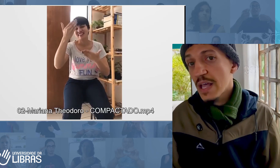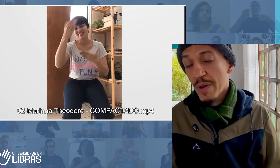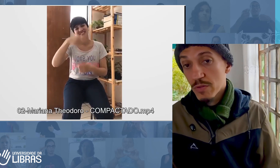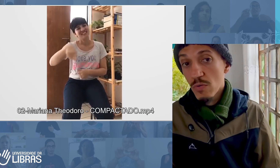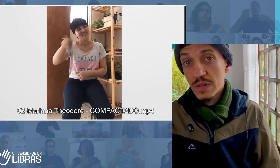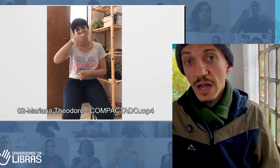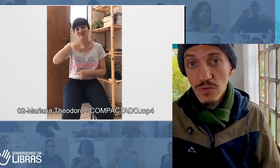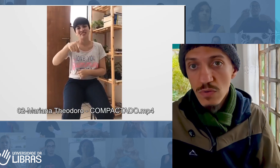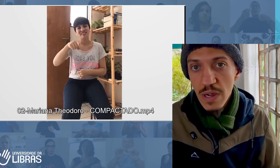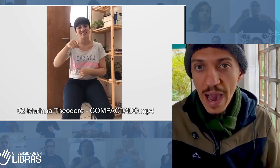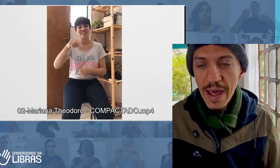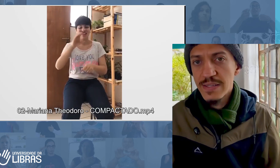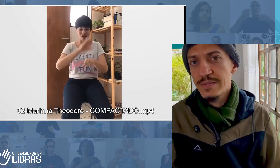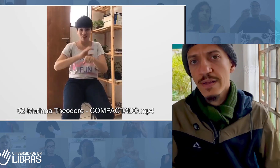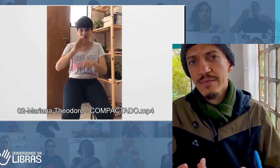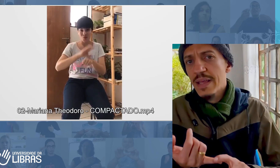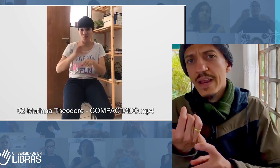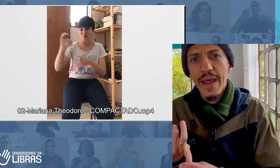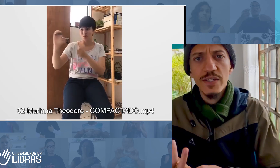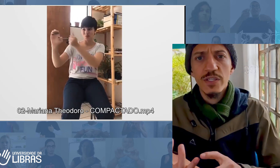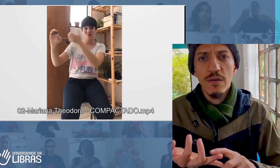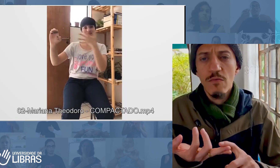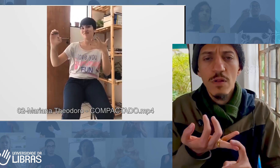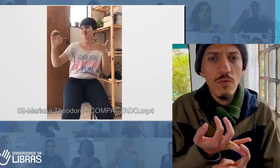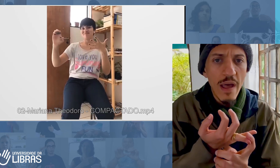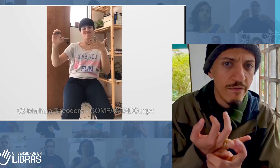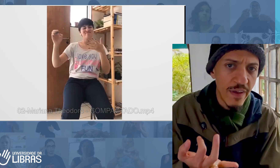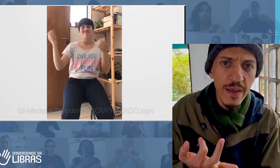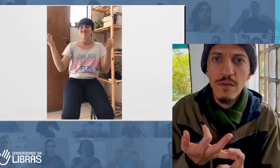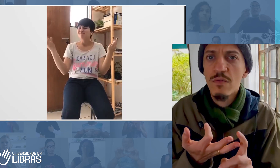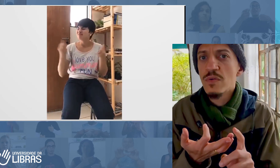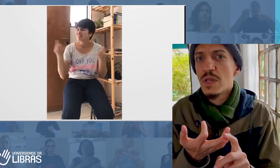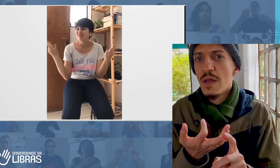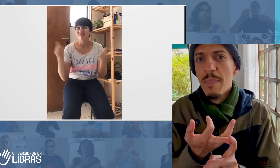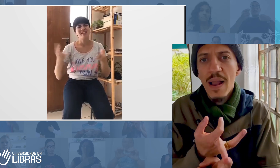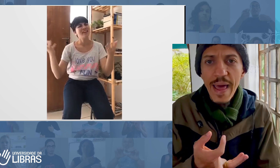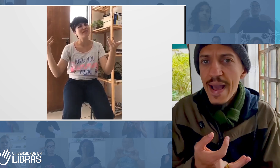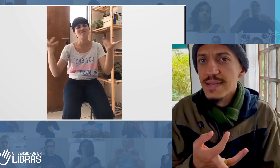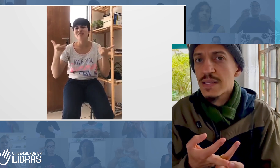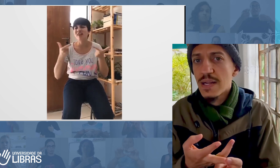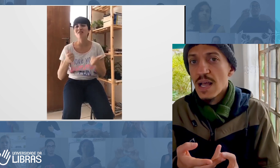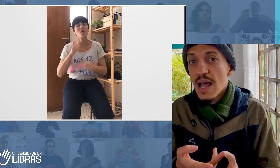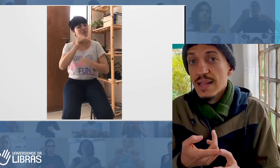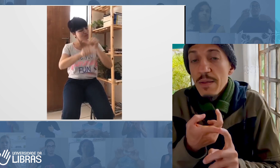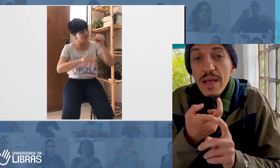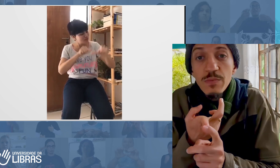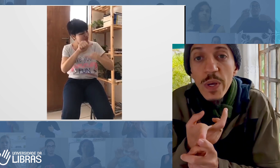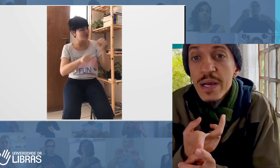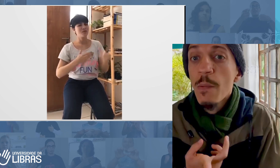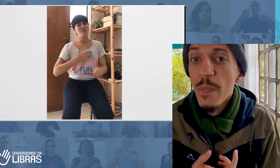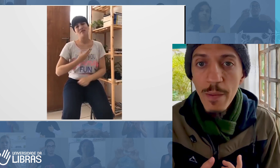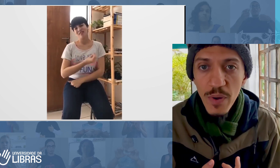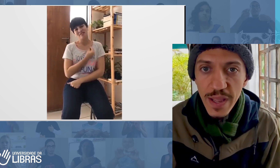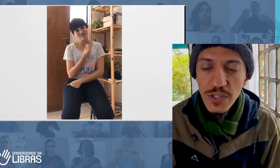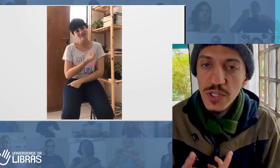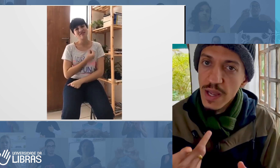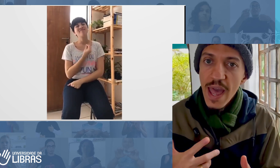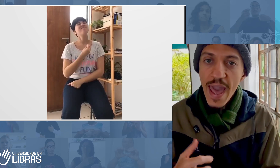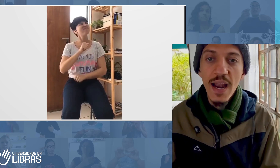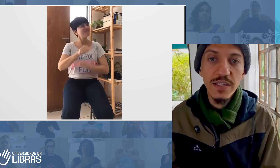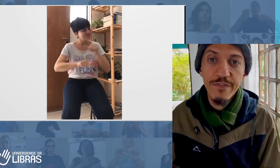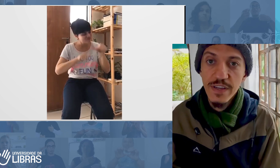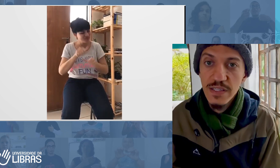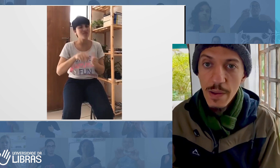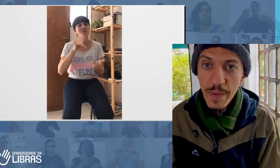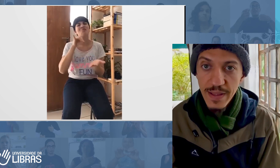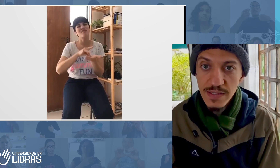ela já interpretou tantos lugares, tanto na igreja, quanto eventos, palestras, até mesmo em campanha política,